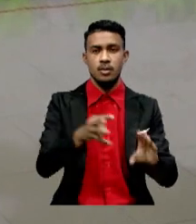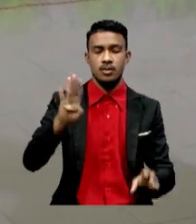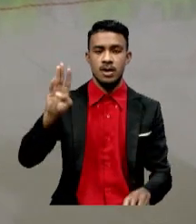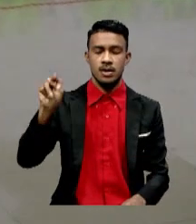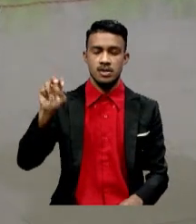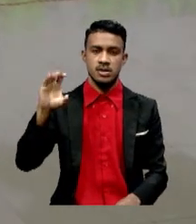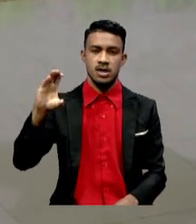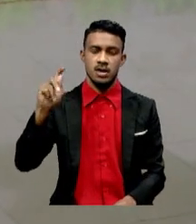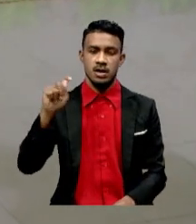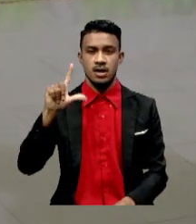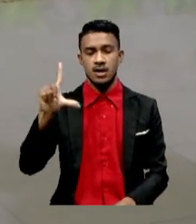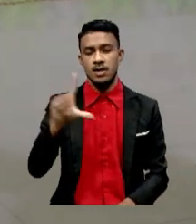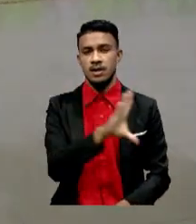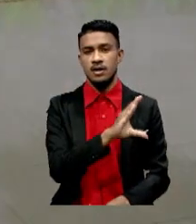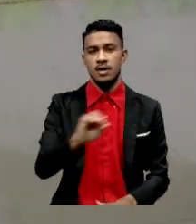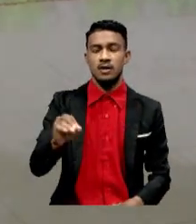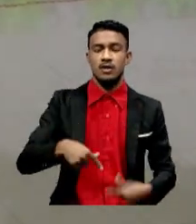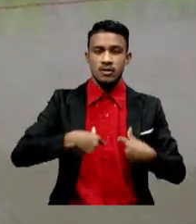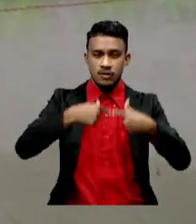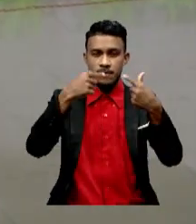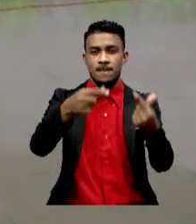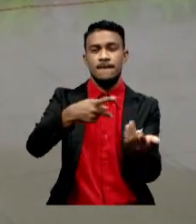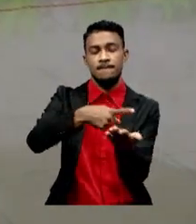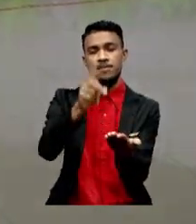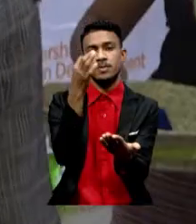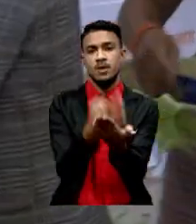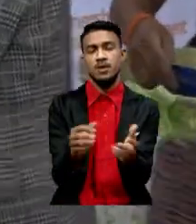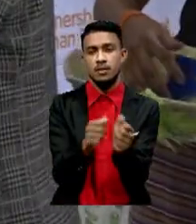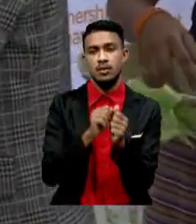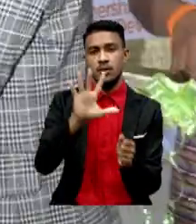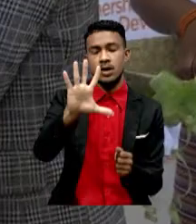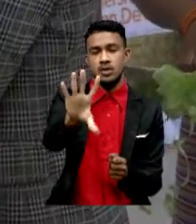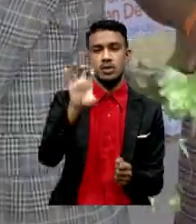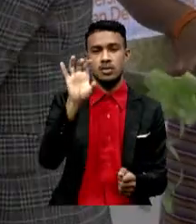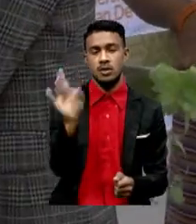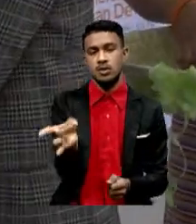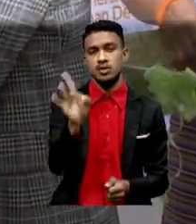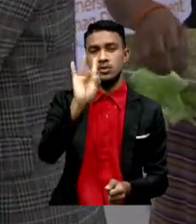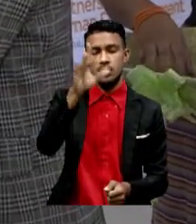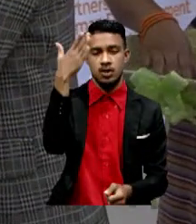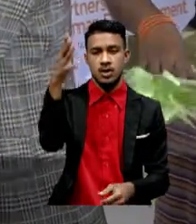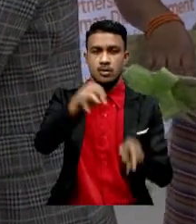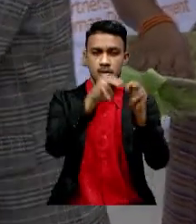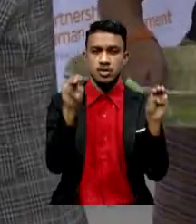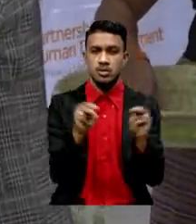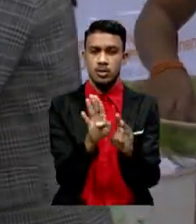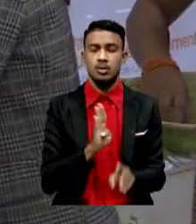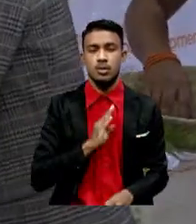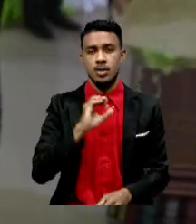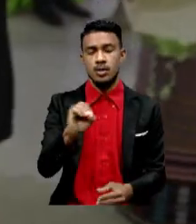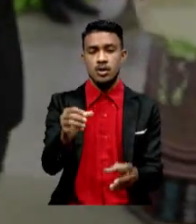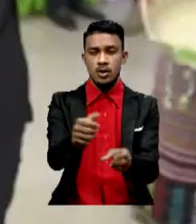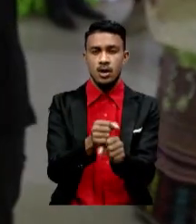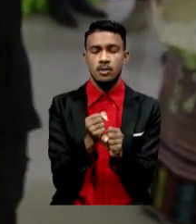programa Bolsa da Mãe Bajera Sanfong, hamutuk atus lima walu nulu resing walu, no iha munisipio Bobonaro, beneficiaru